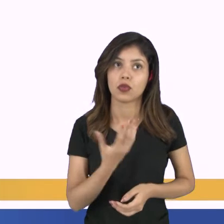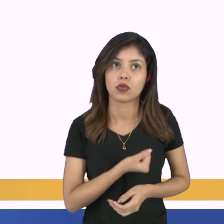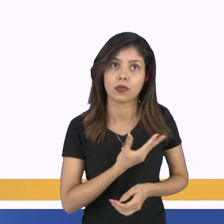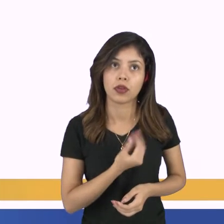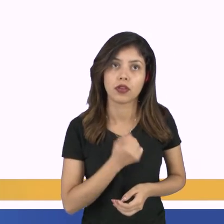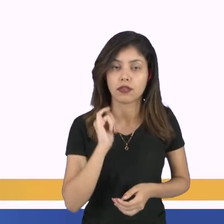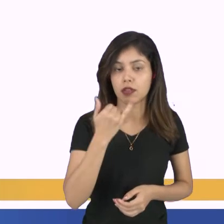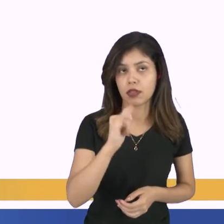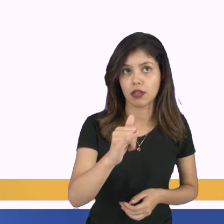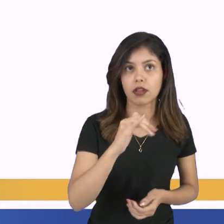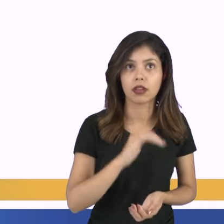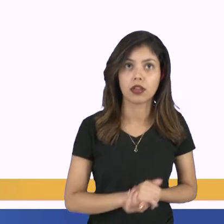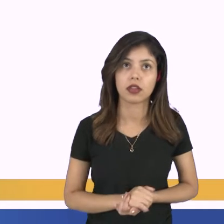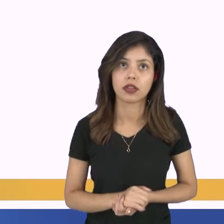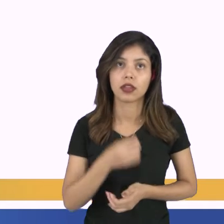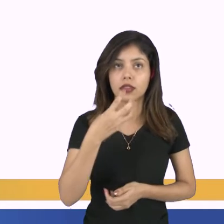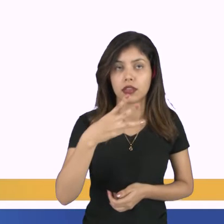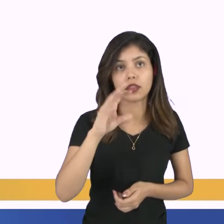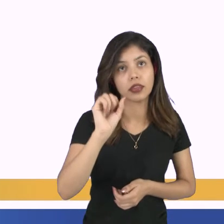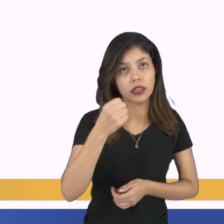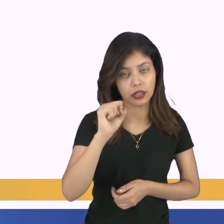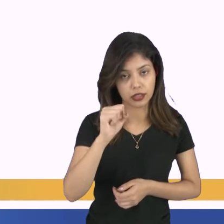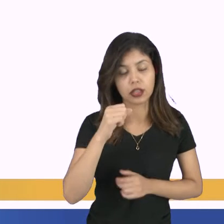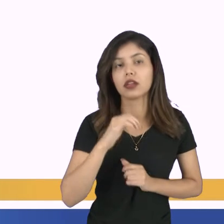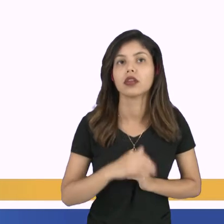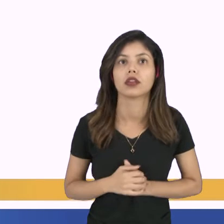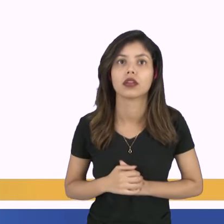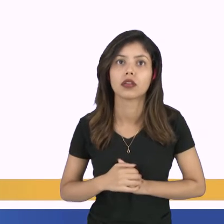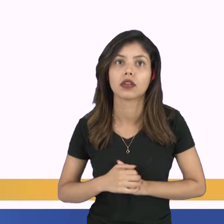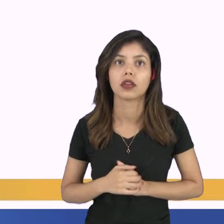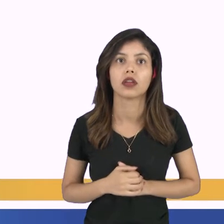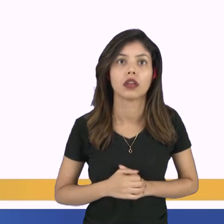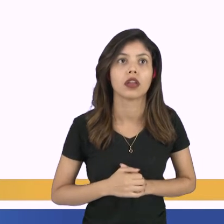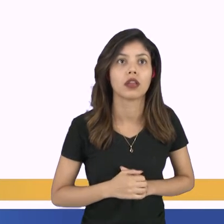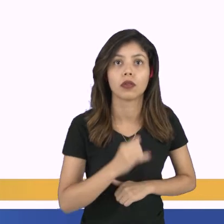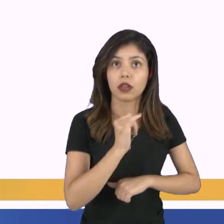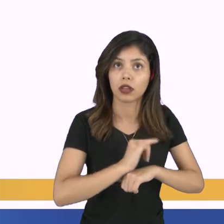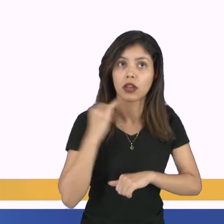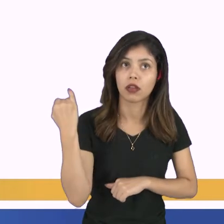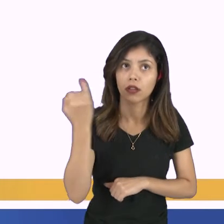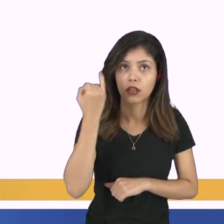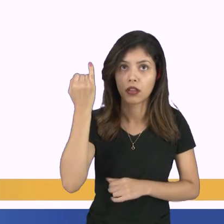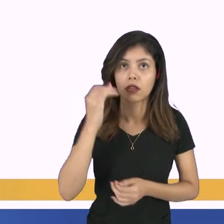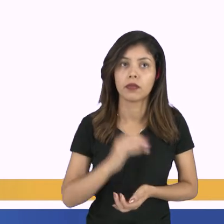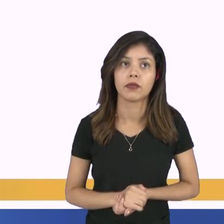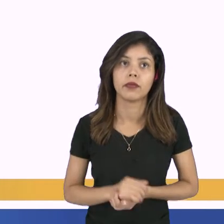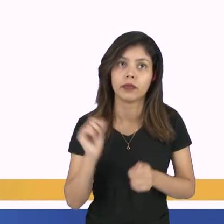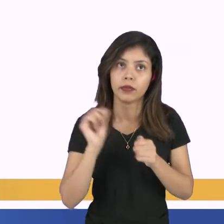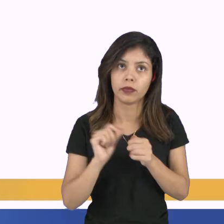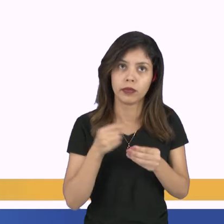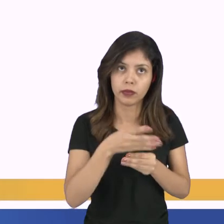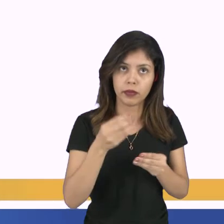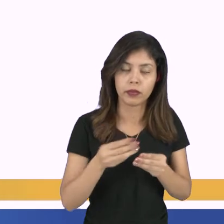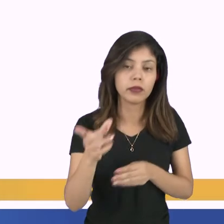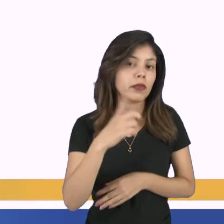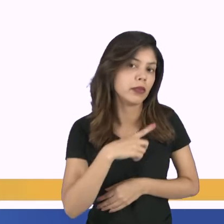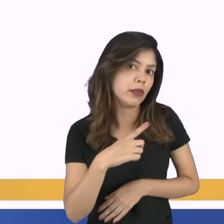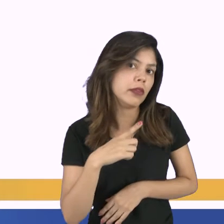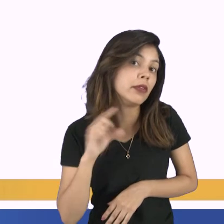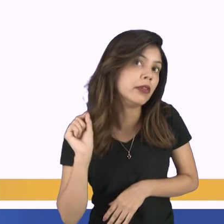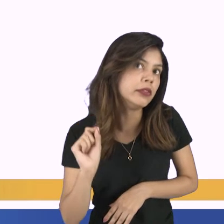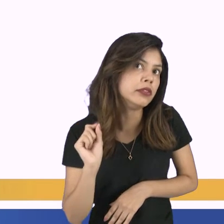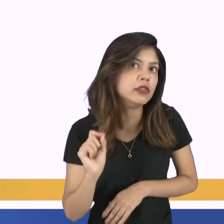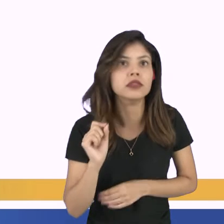número de elétrons na eletrosfera do átomo é igual a 38, no seu estado fundamental. Então, fazendo a